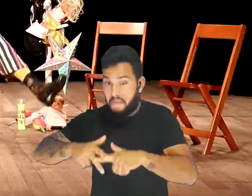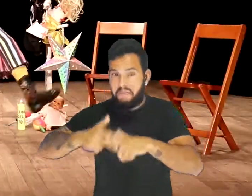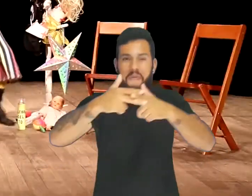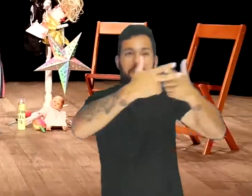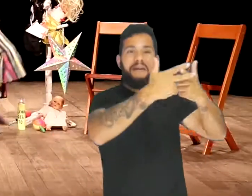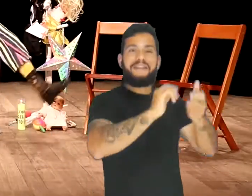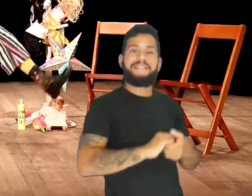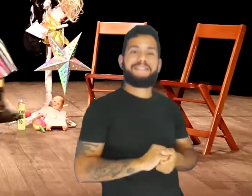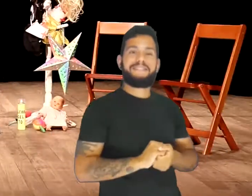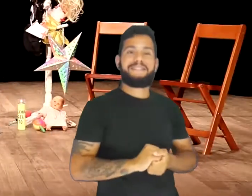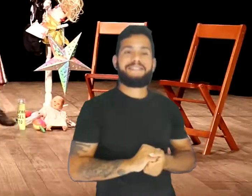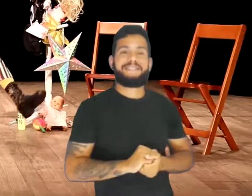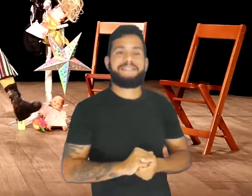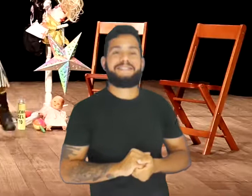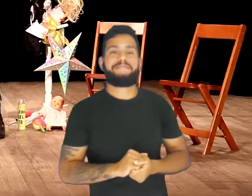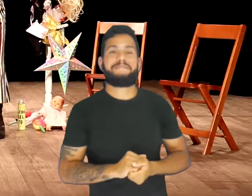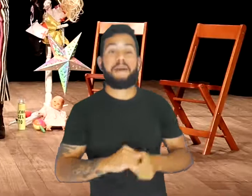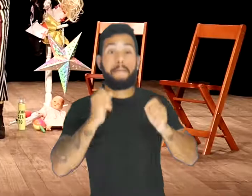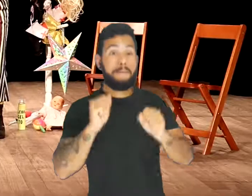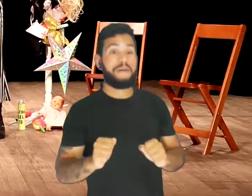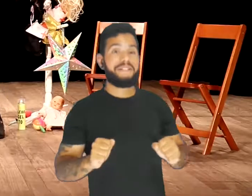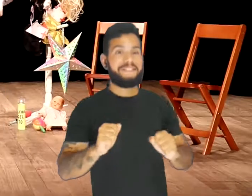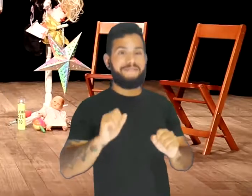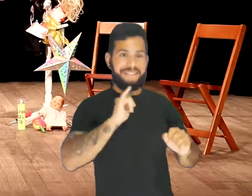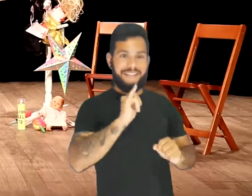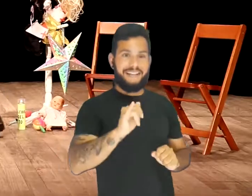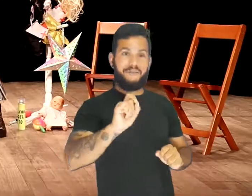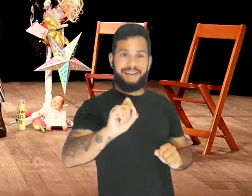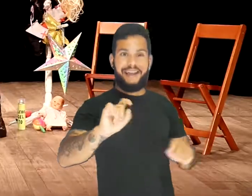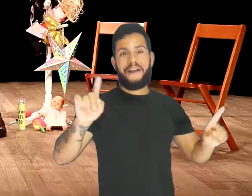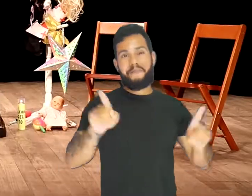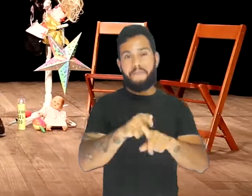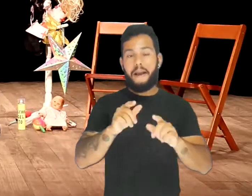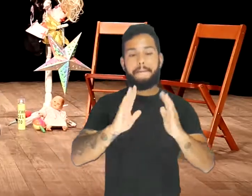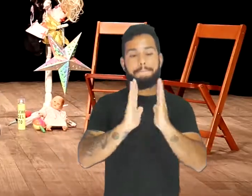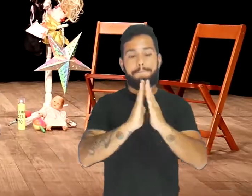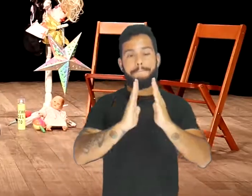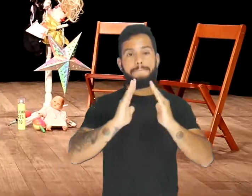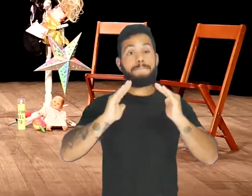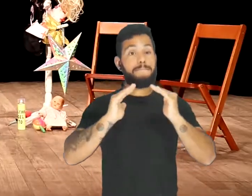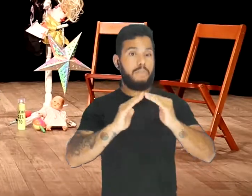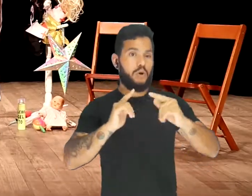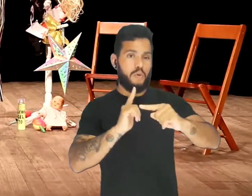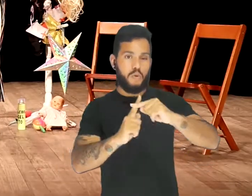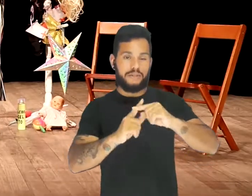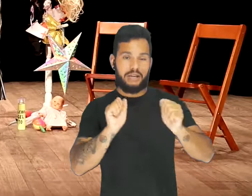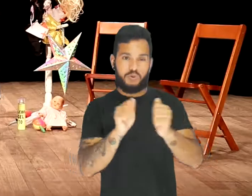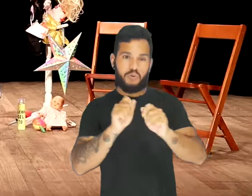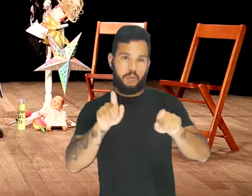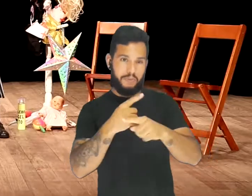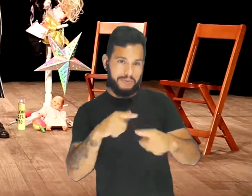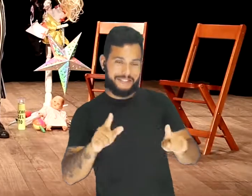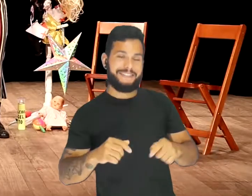E estará tudo resolvido. A gente tá, então agora eu posso falar essa loucura que aconteceu.